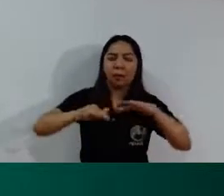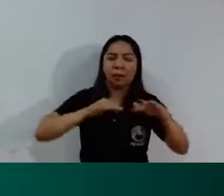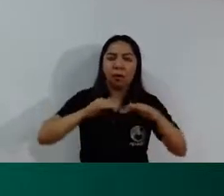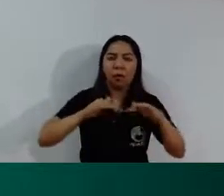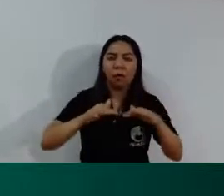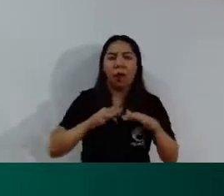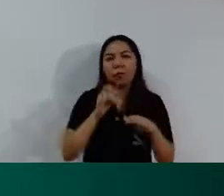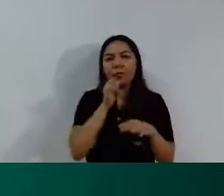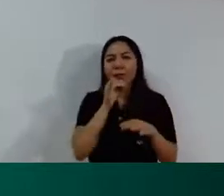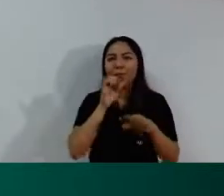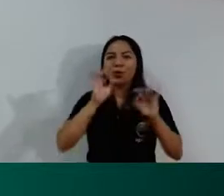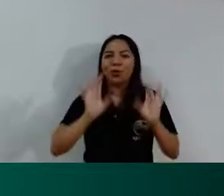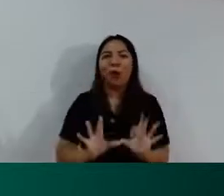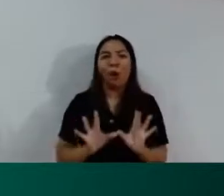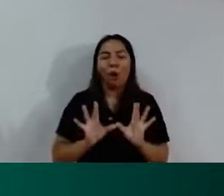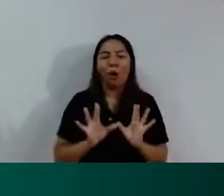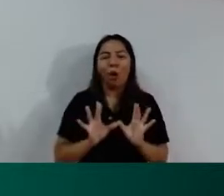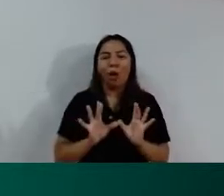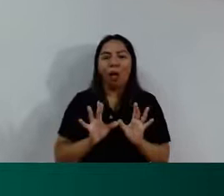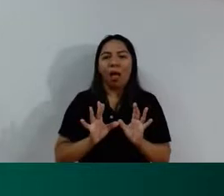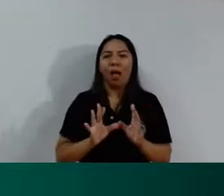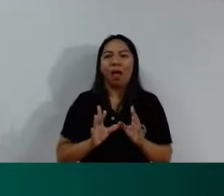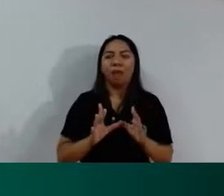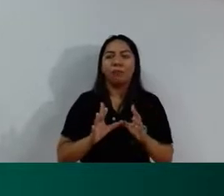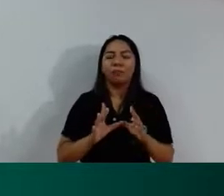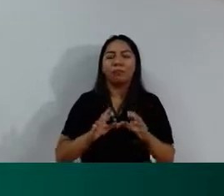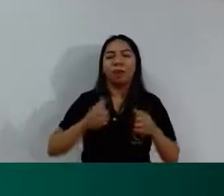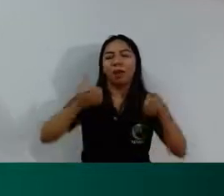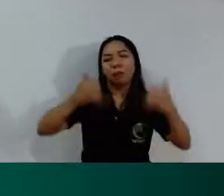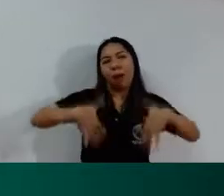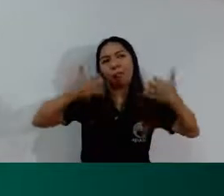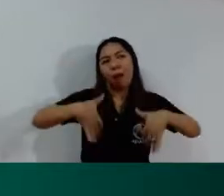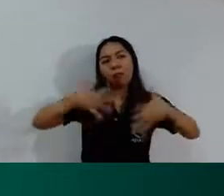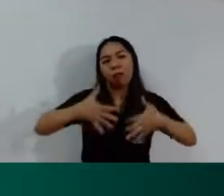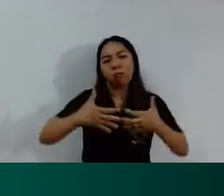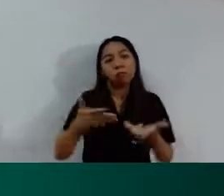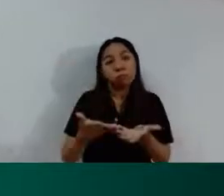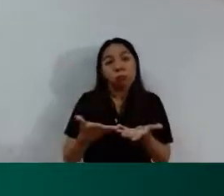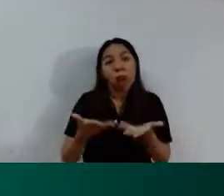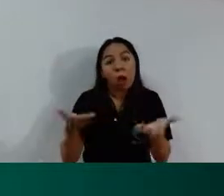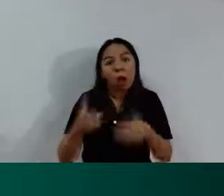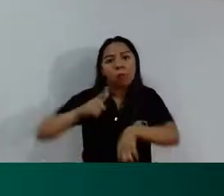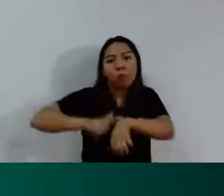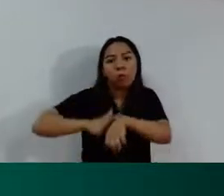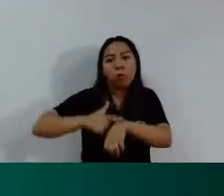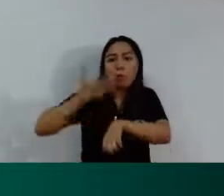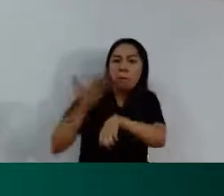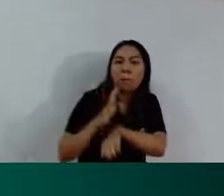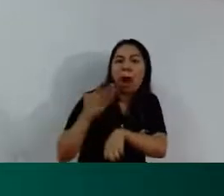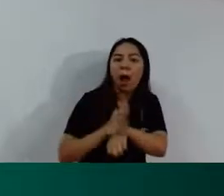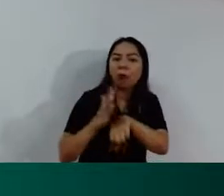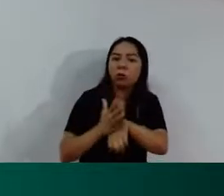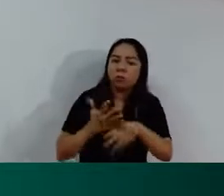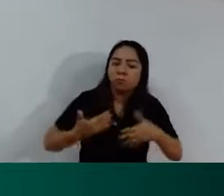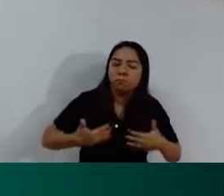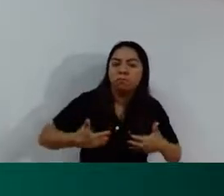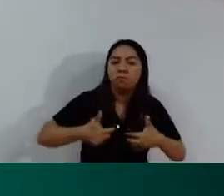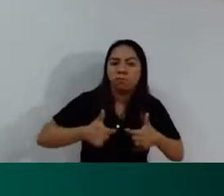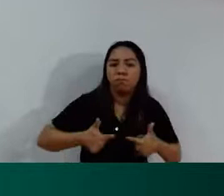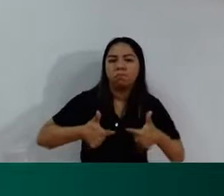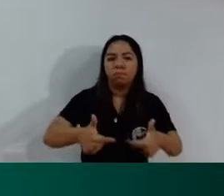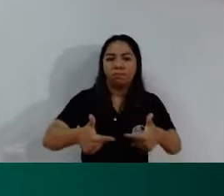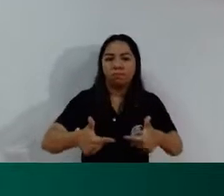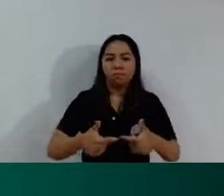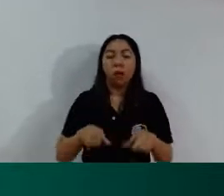sair do discurso de fato partir para prática e o convite e ele tá aberto